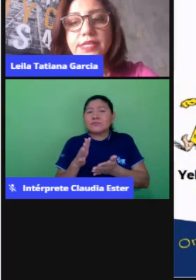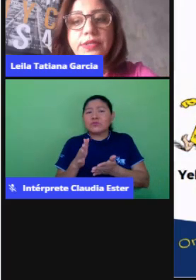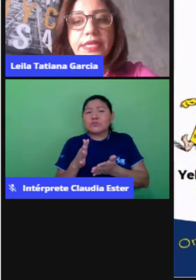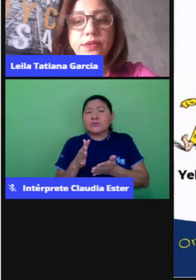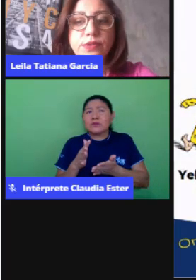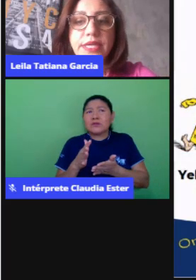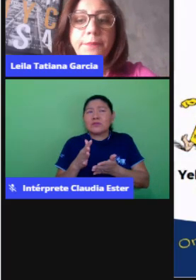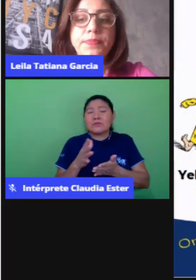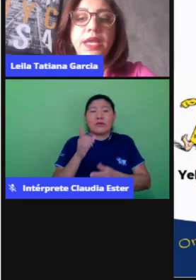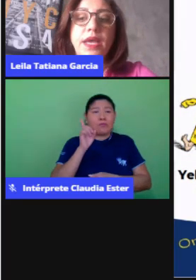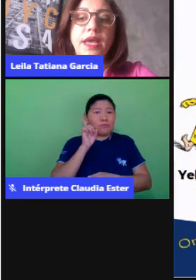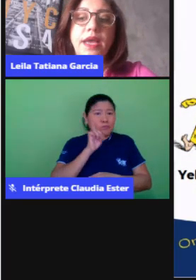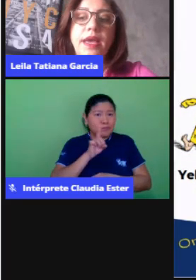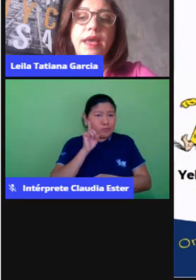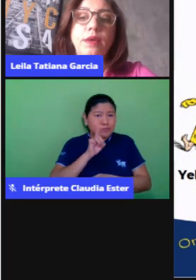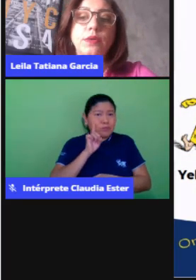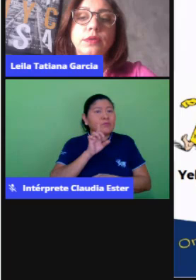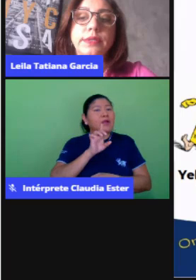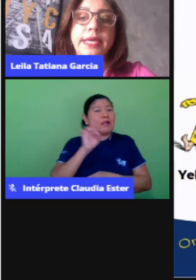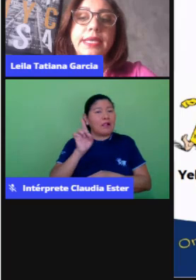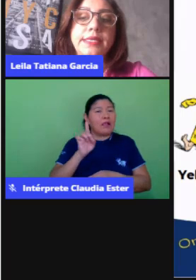solo dos Estados Unidos, né?